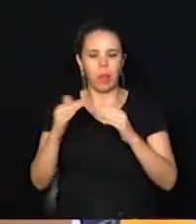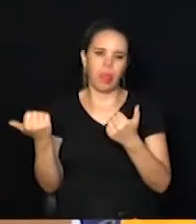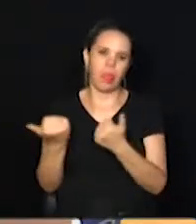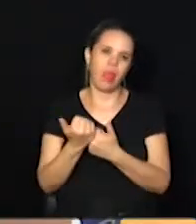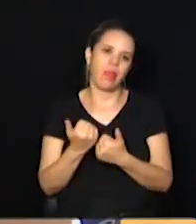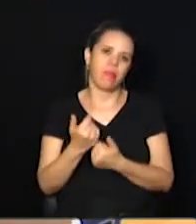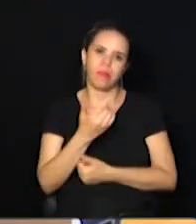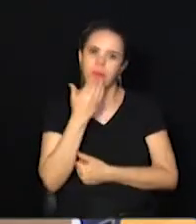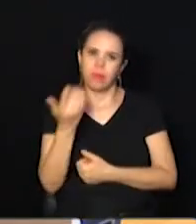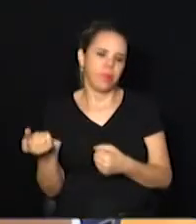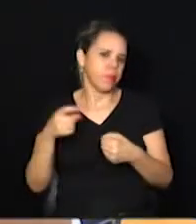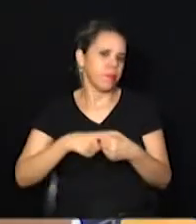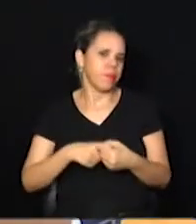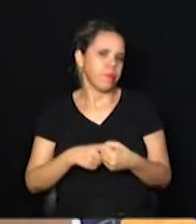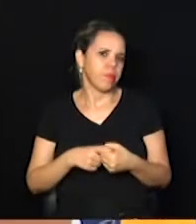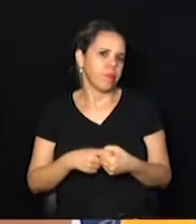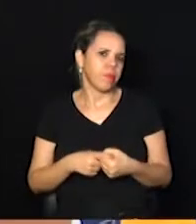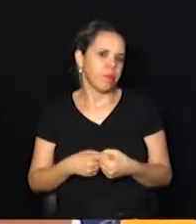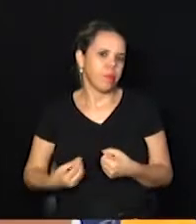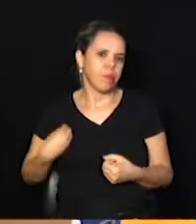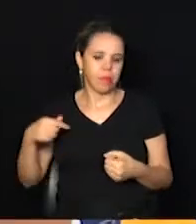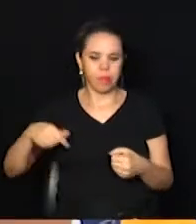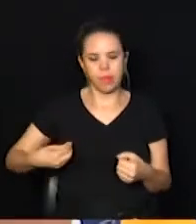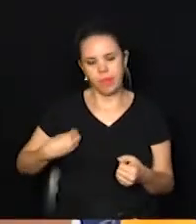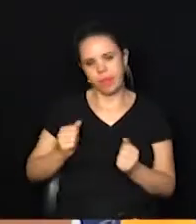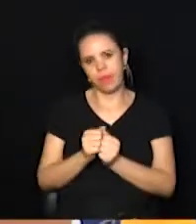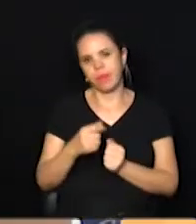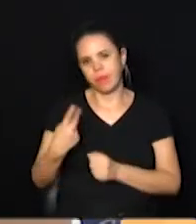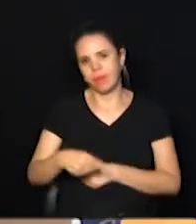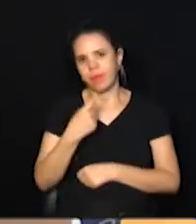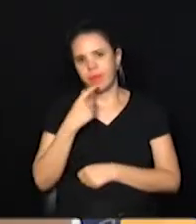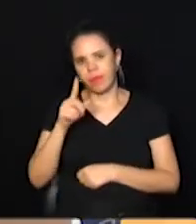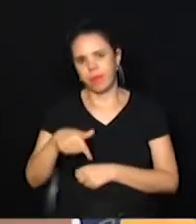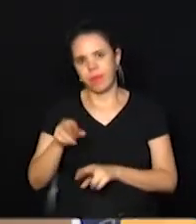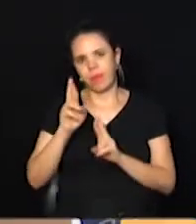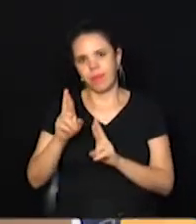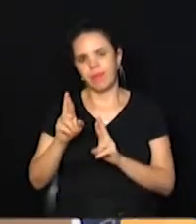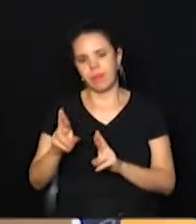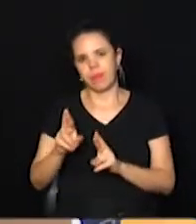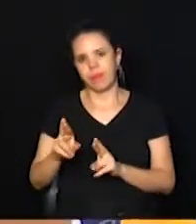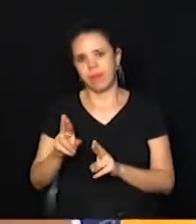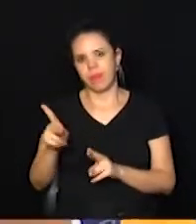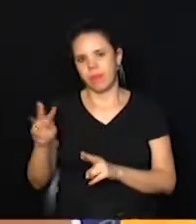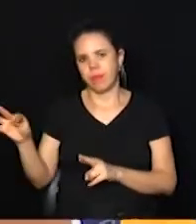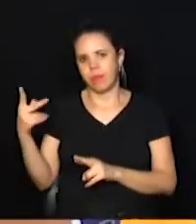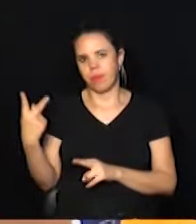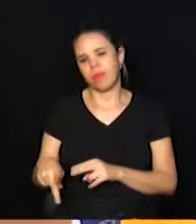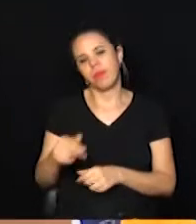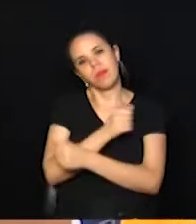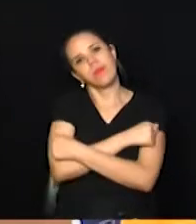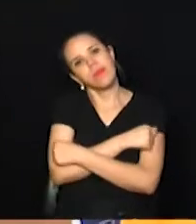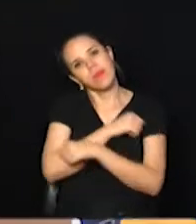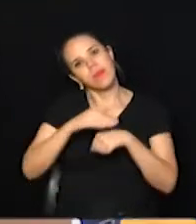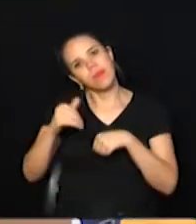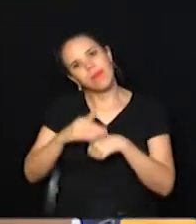Não te peço para voltar, porque você está aqui. Você é Campinas. Você é a esperança. Você é o PT. Um abraço carinhoso,